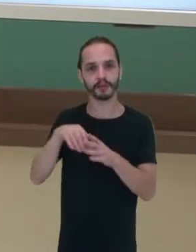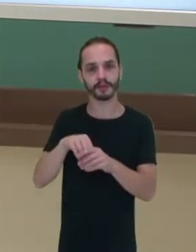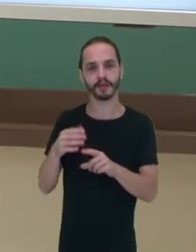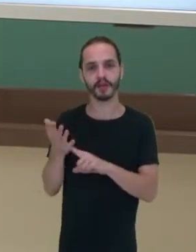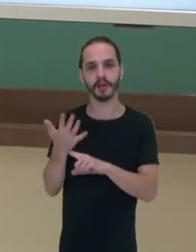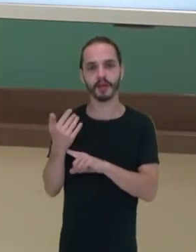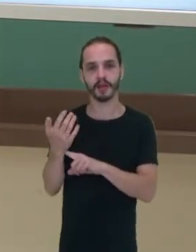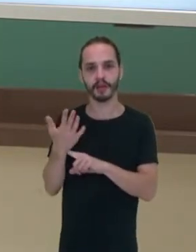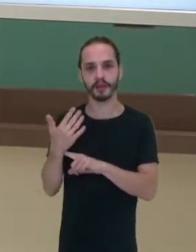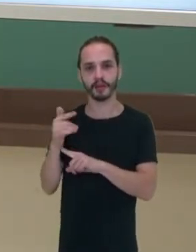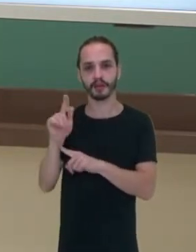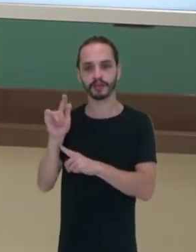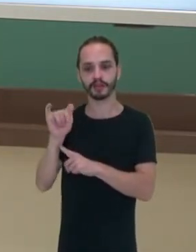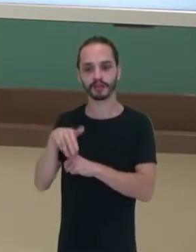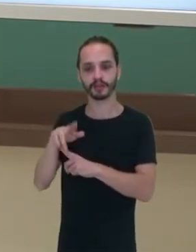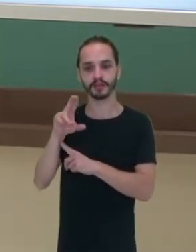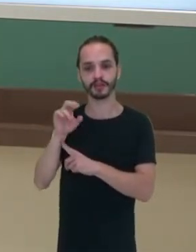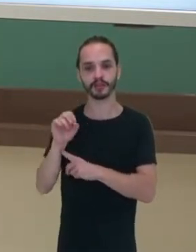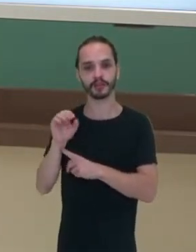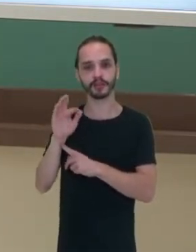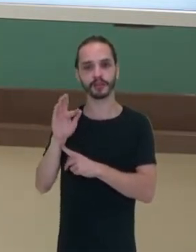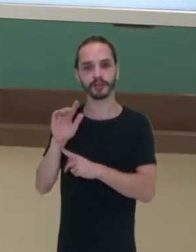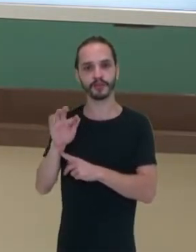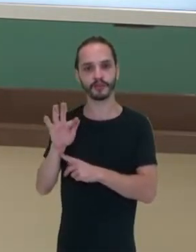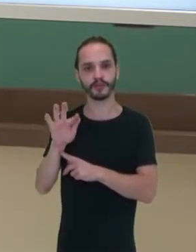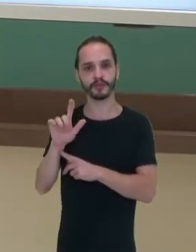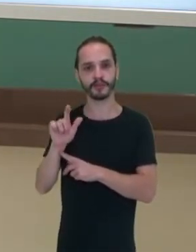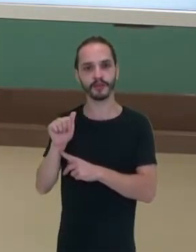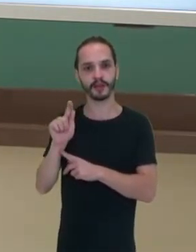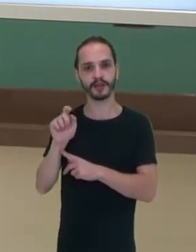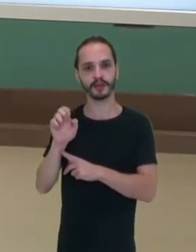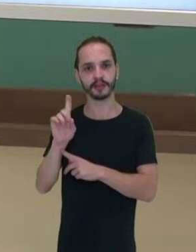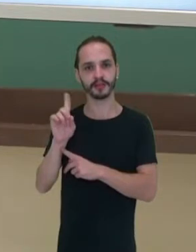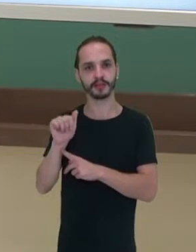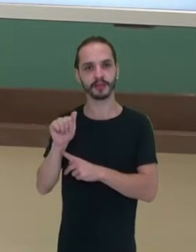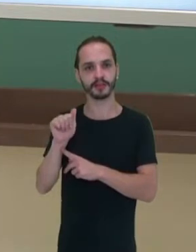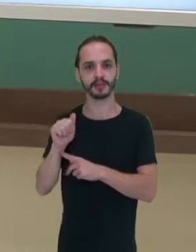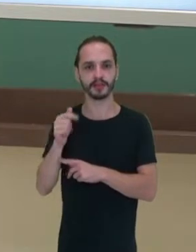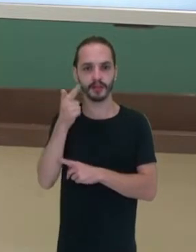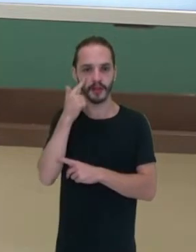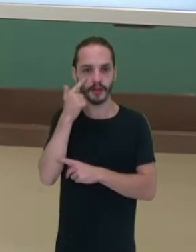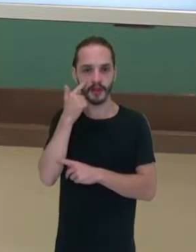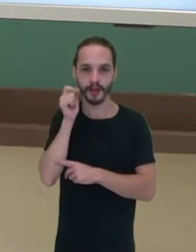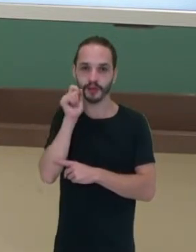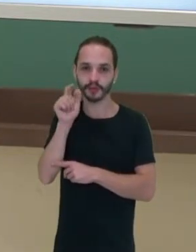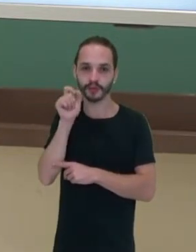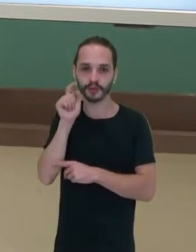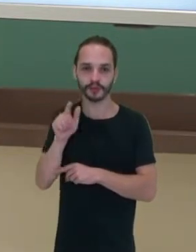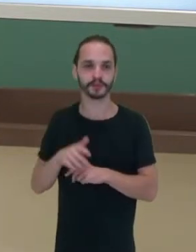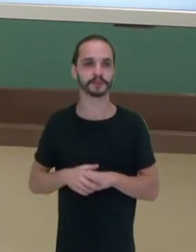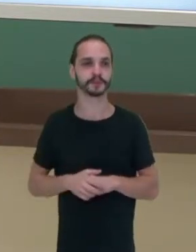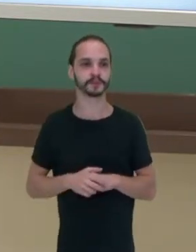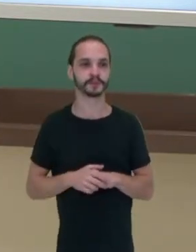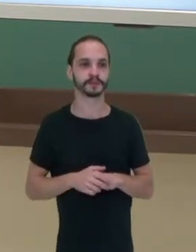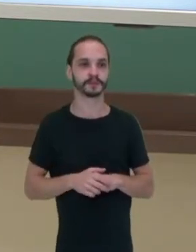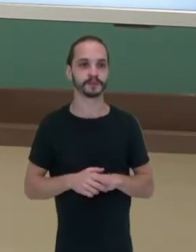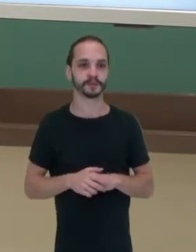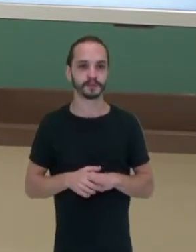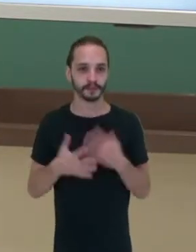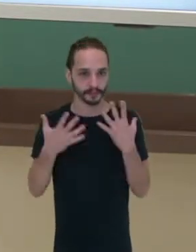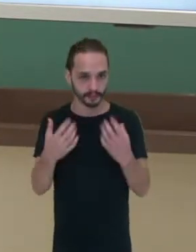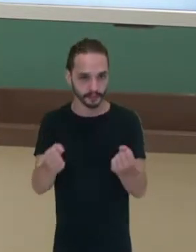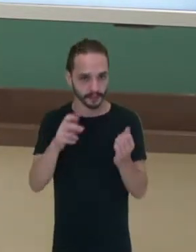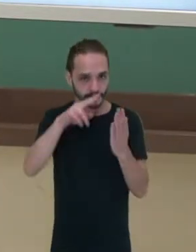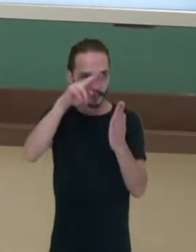né, responsável por essa coloração azul aqui na água. Topa ler uma